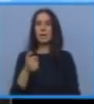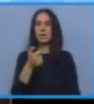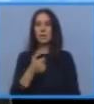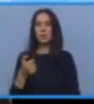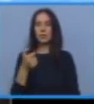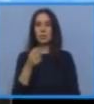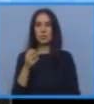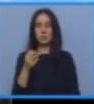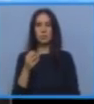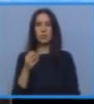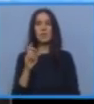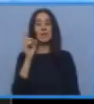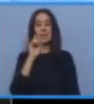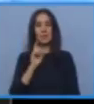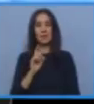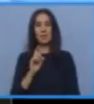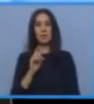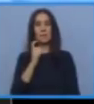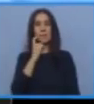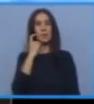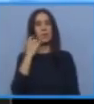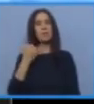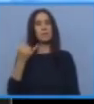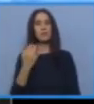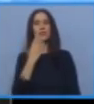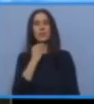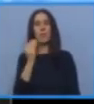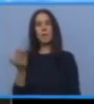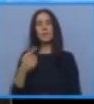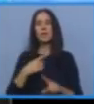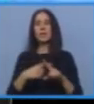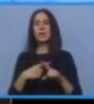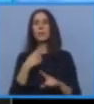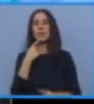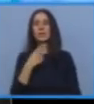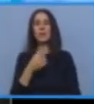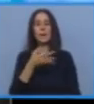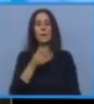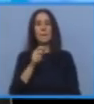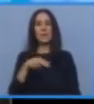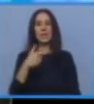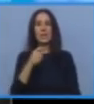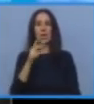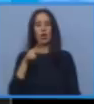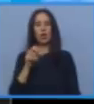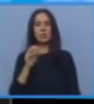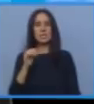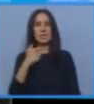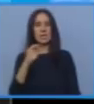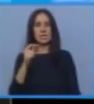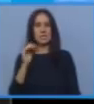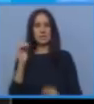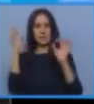dia depois da Páscoa por parte dos judeus, que em grego se diz Pentecostés. Era o 50º dia. Nesse